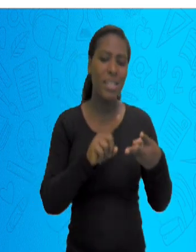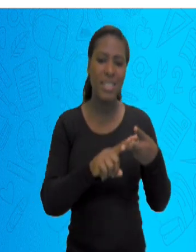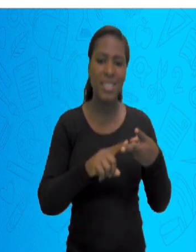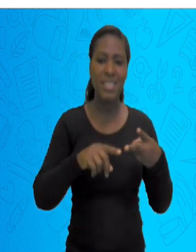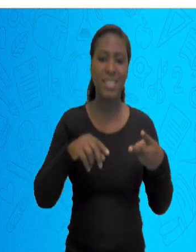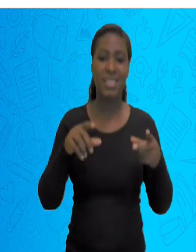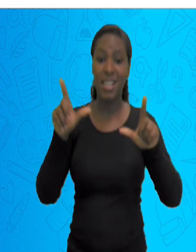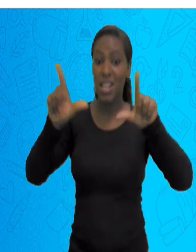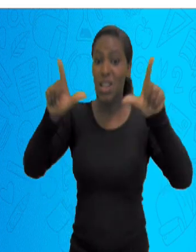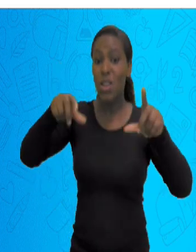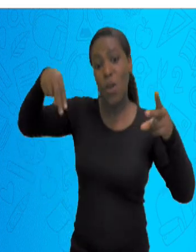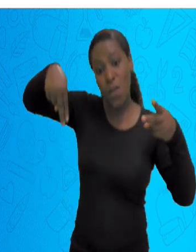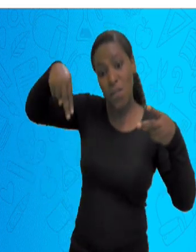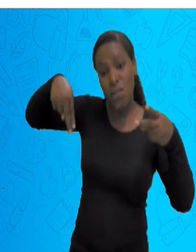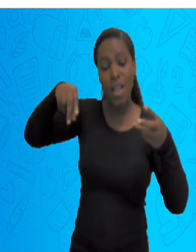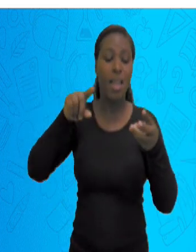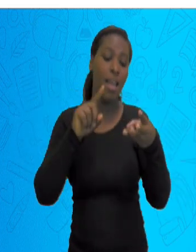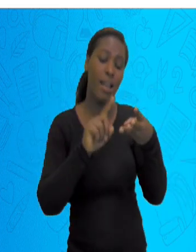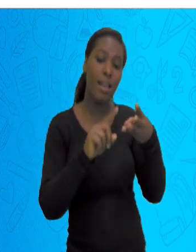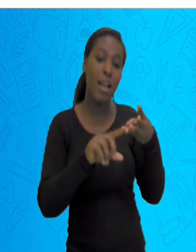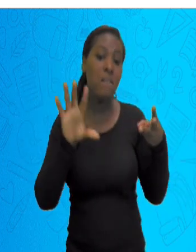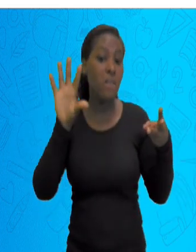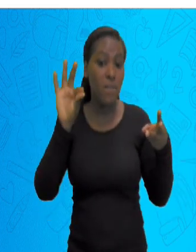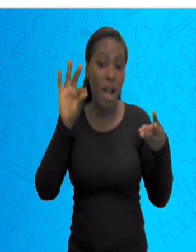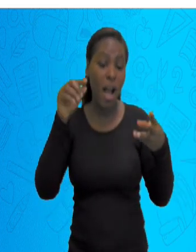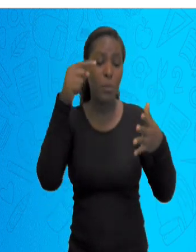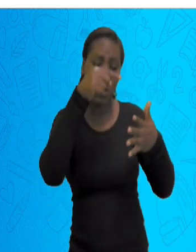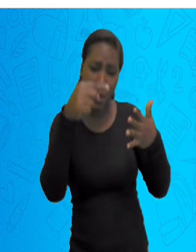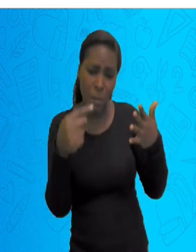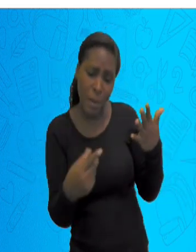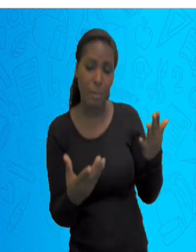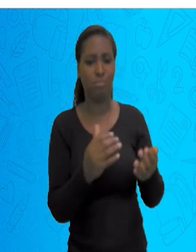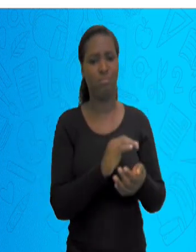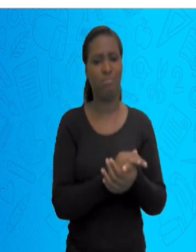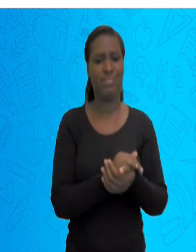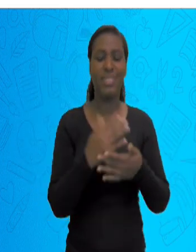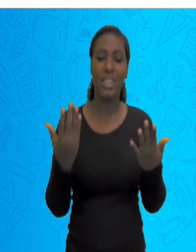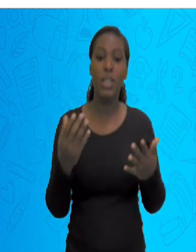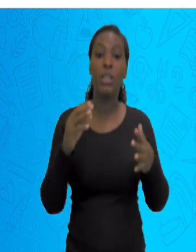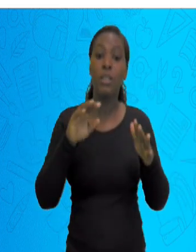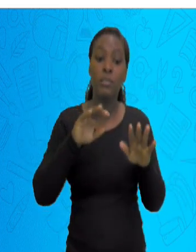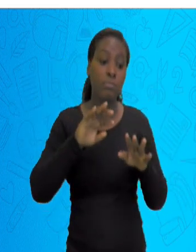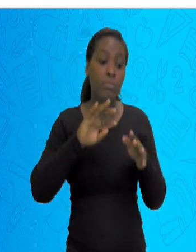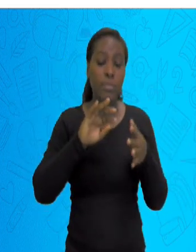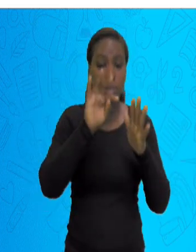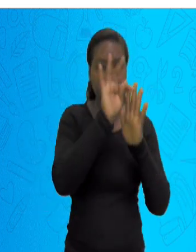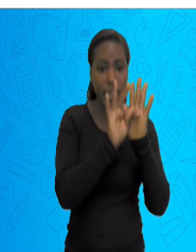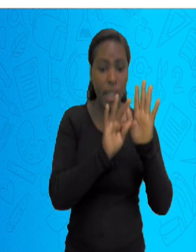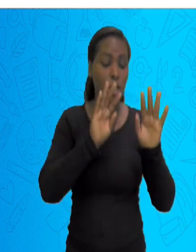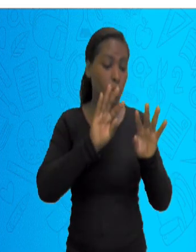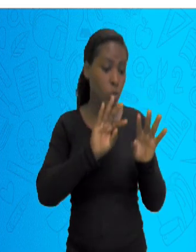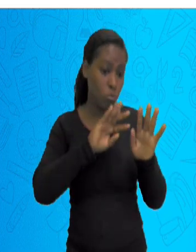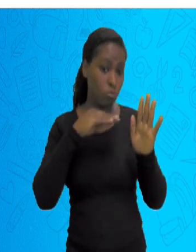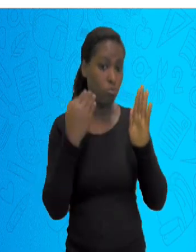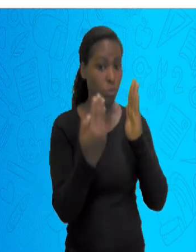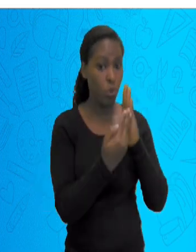fábula. Então, todos esses textos utilizam fatos contados.